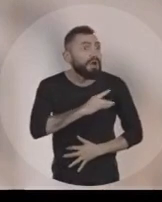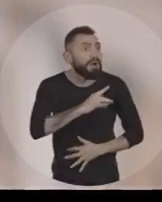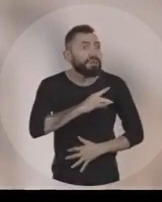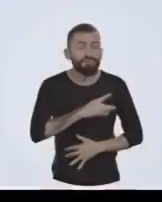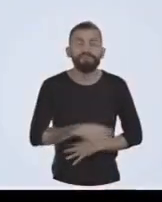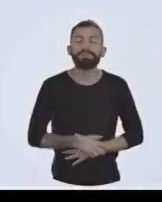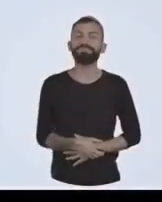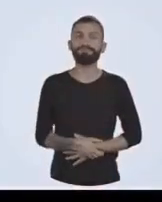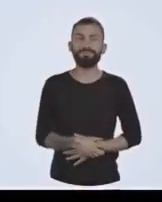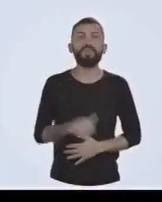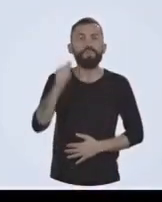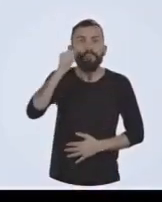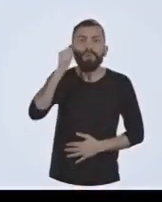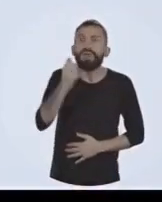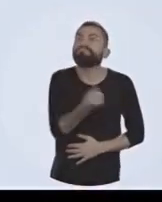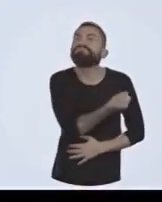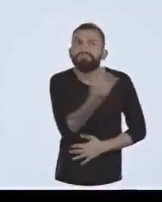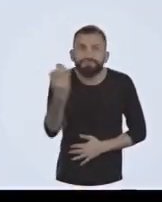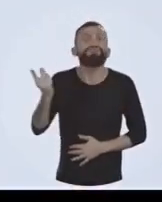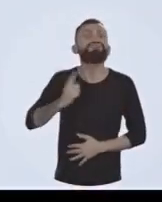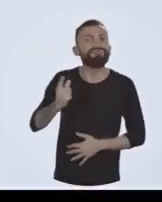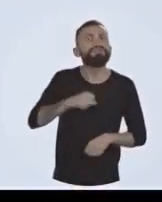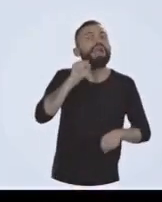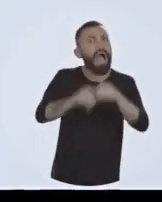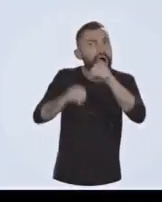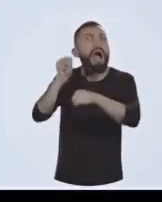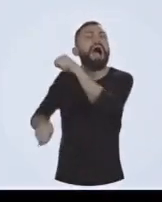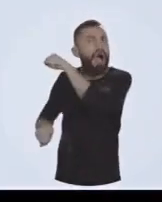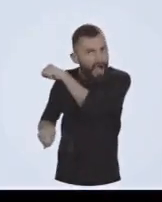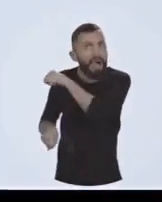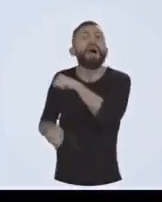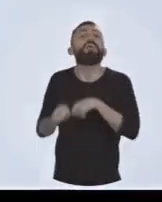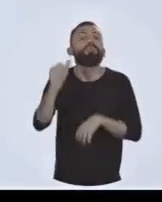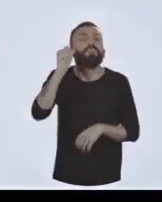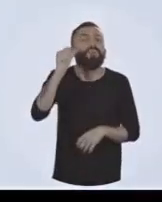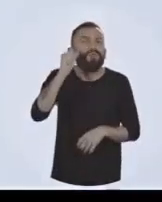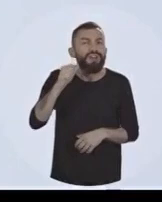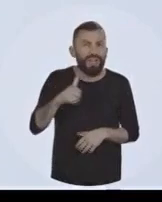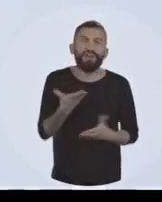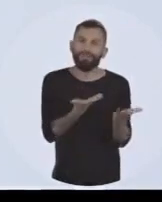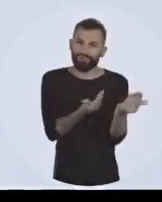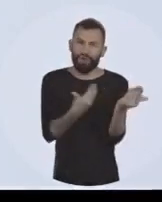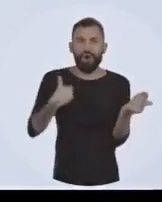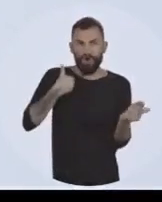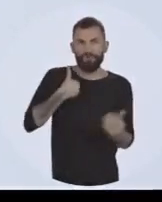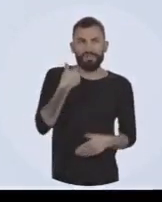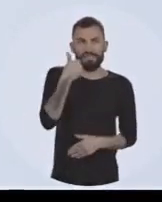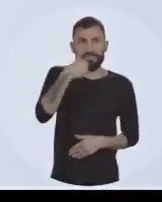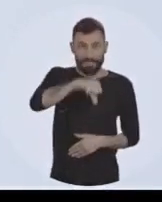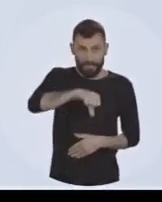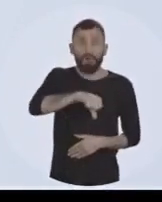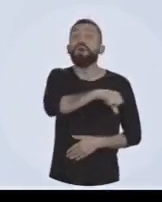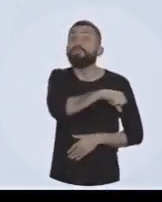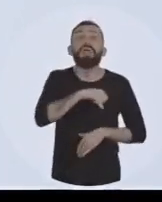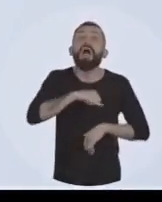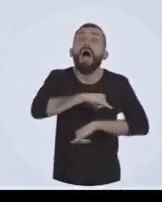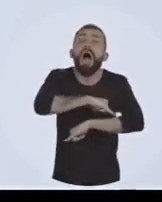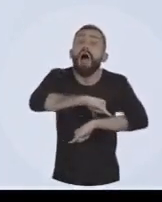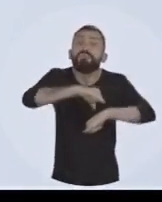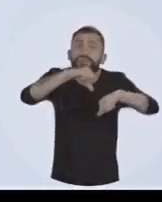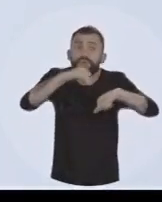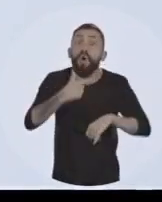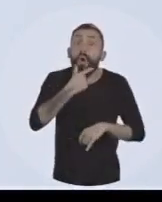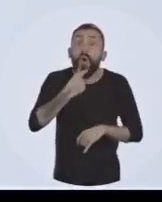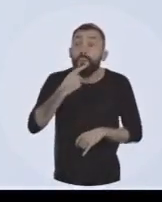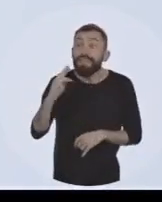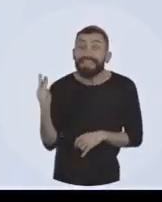tenho medo. Diversas mulheres passaram a ser agredidas nas ruas do país. Uma jovem de 19 anos afirmou ter sido